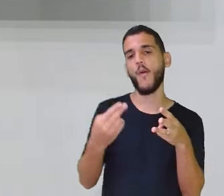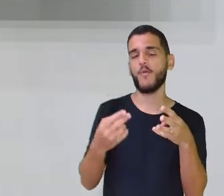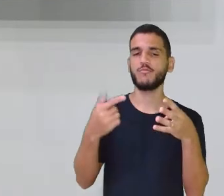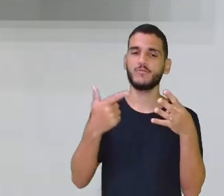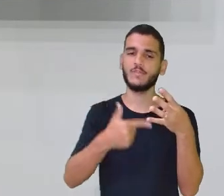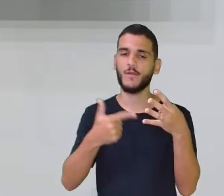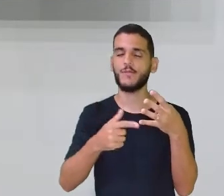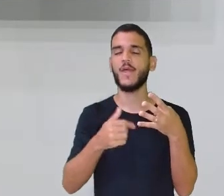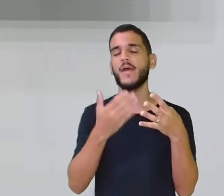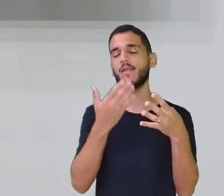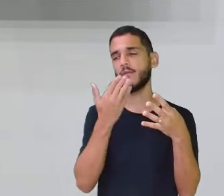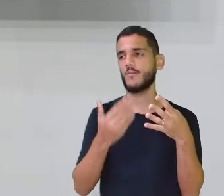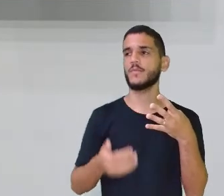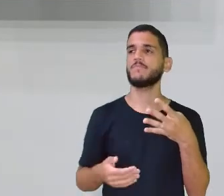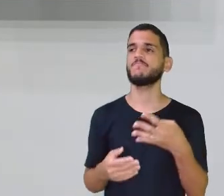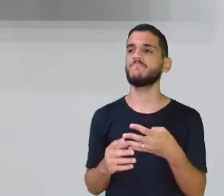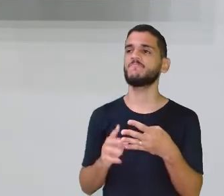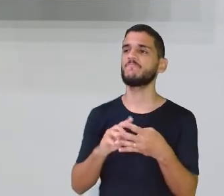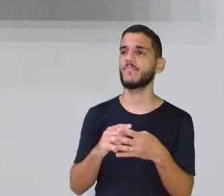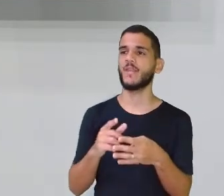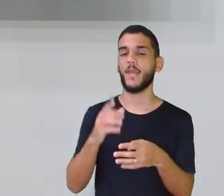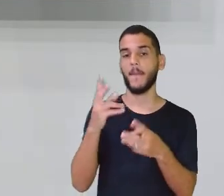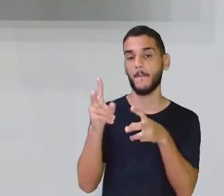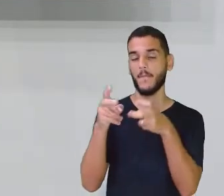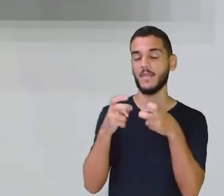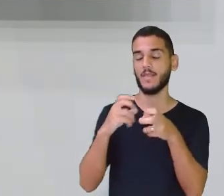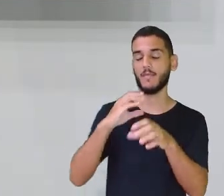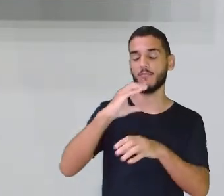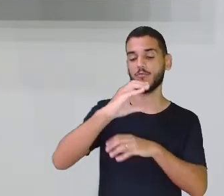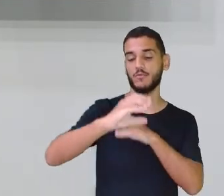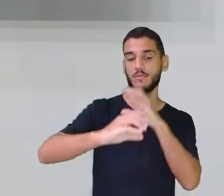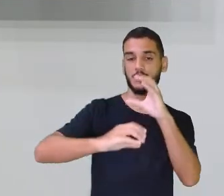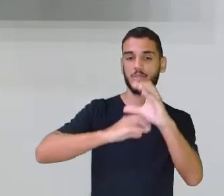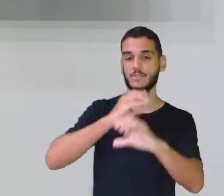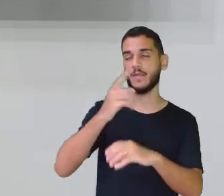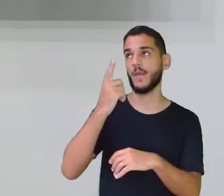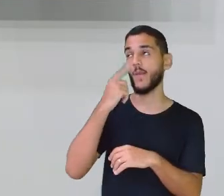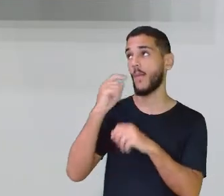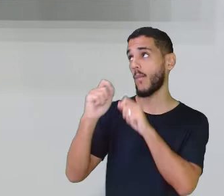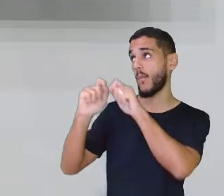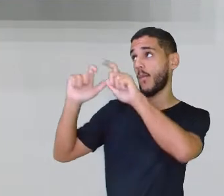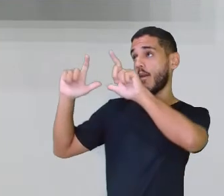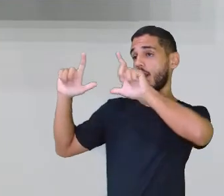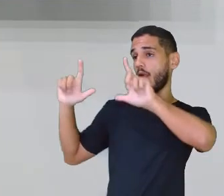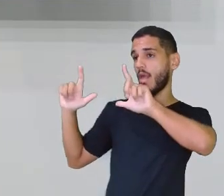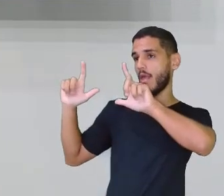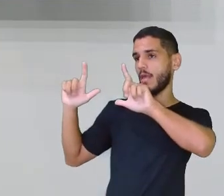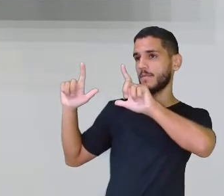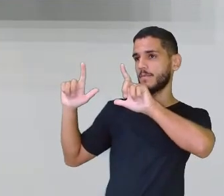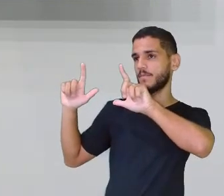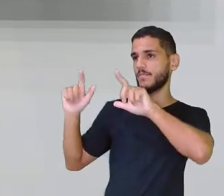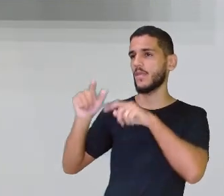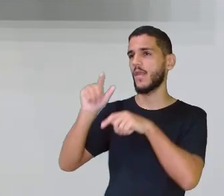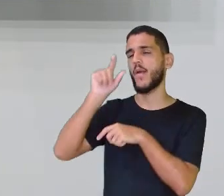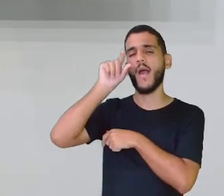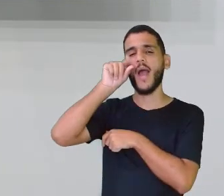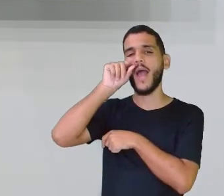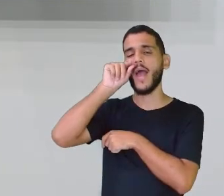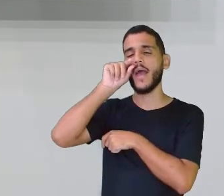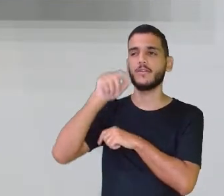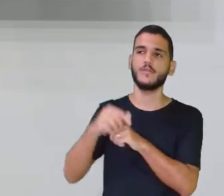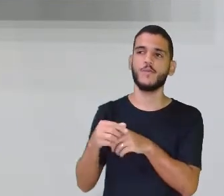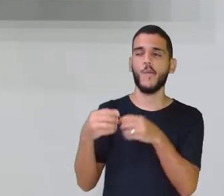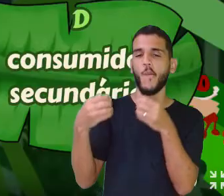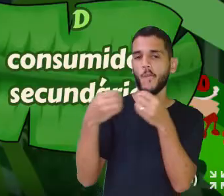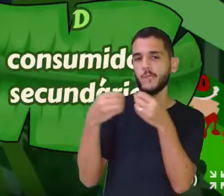aqui esse ciclo aqui dessa cadeia alimentar. Olha aqui, ele fica aqui, ó. O ratinho, ele fica aqui, ó, perto